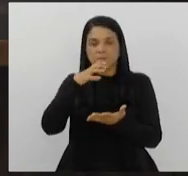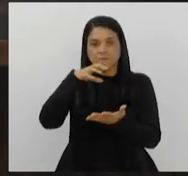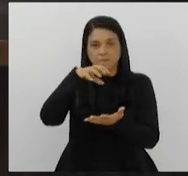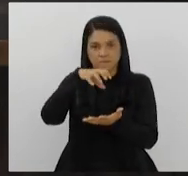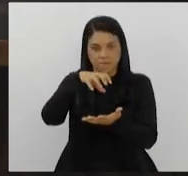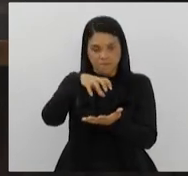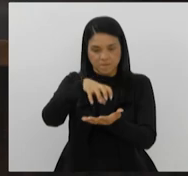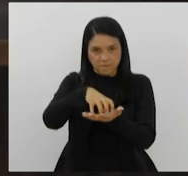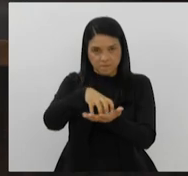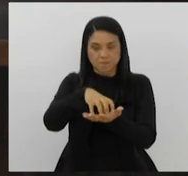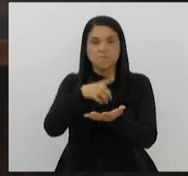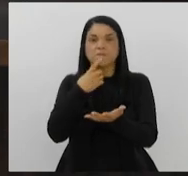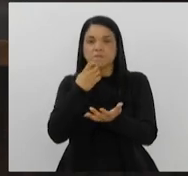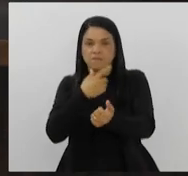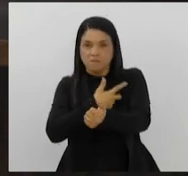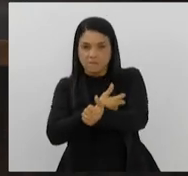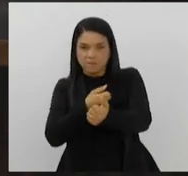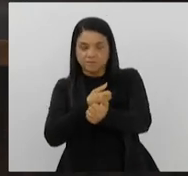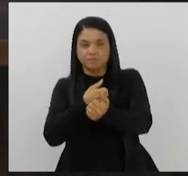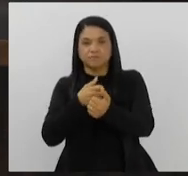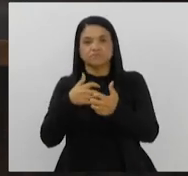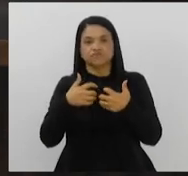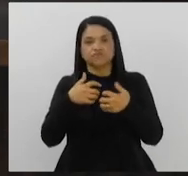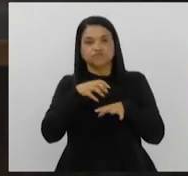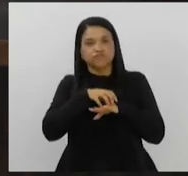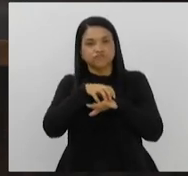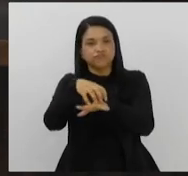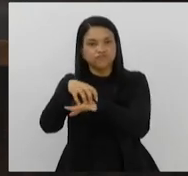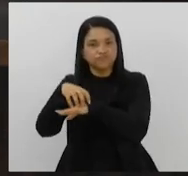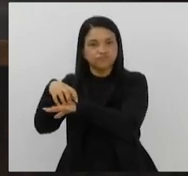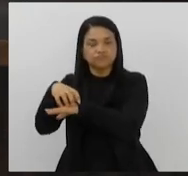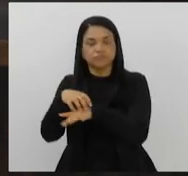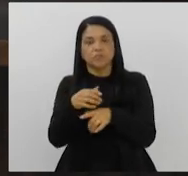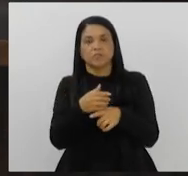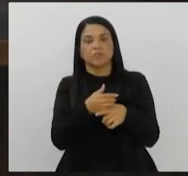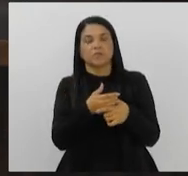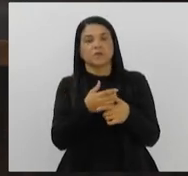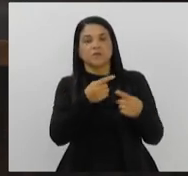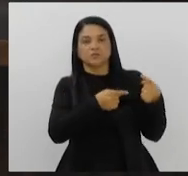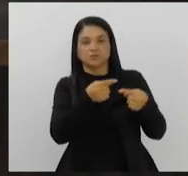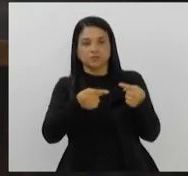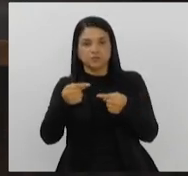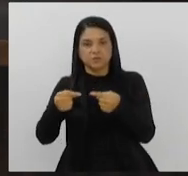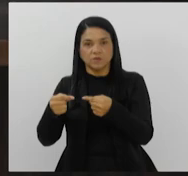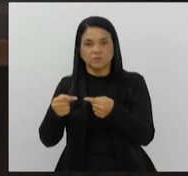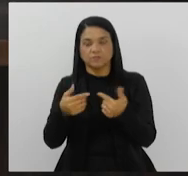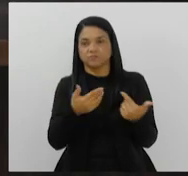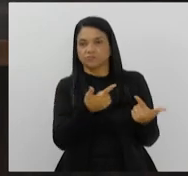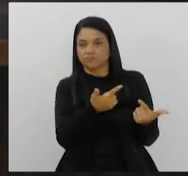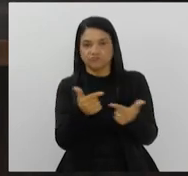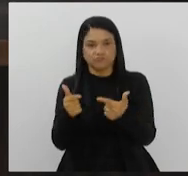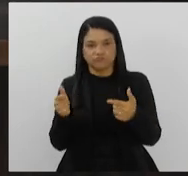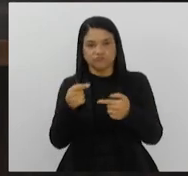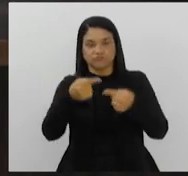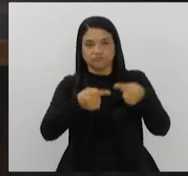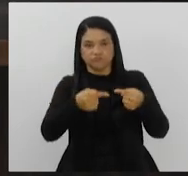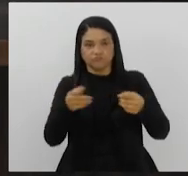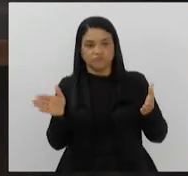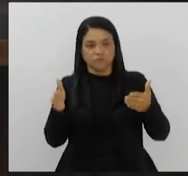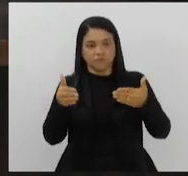Itinerante Imóvel e da outras providências. Em discussão, não havendo quem queira